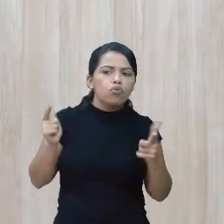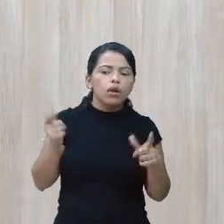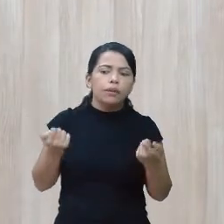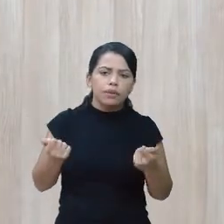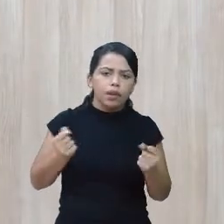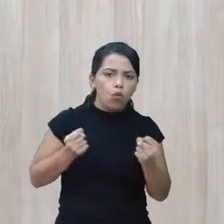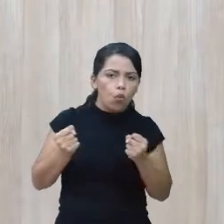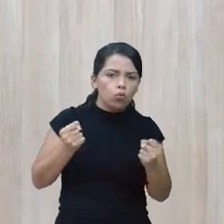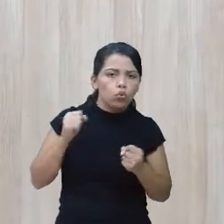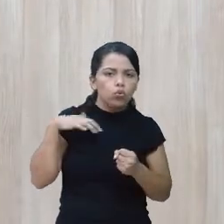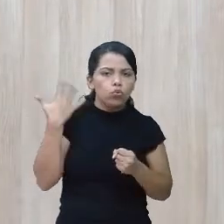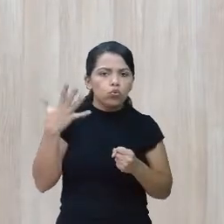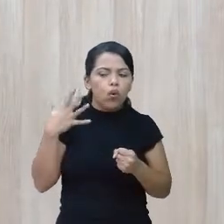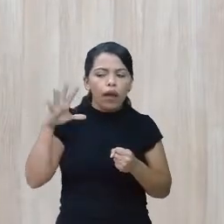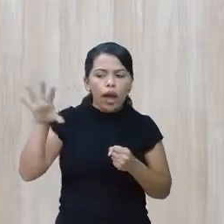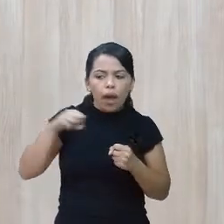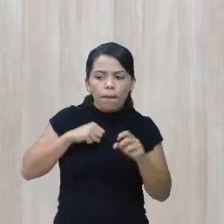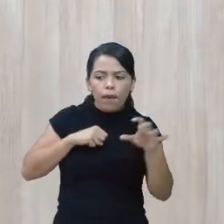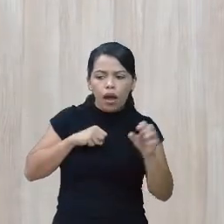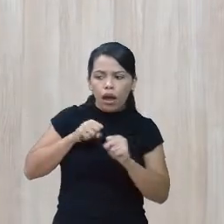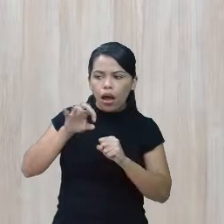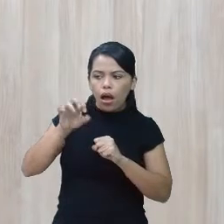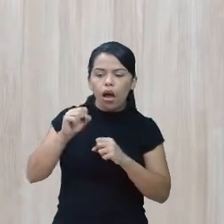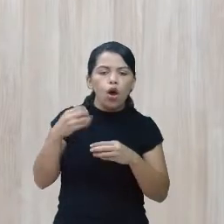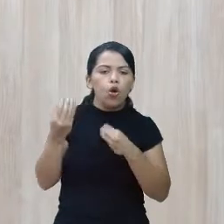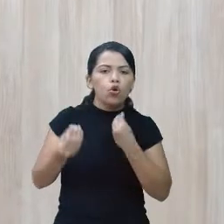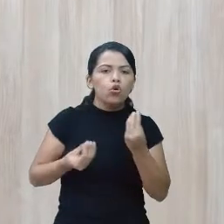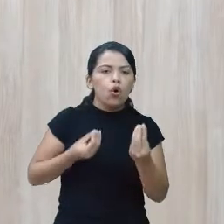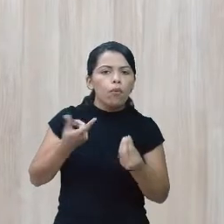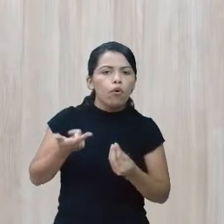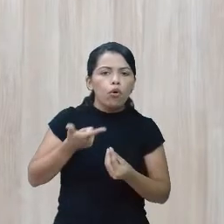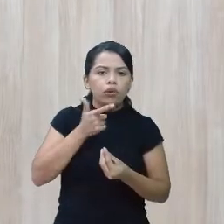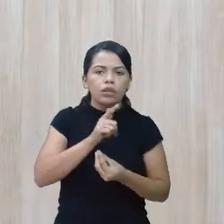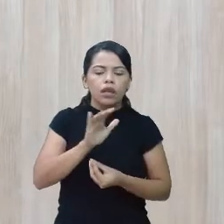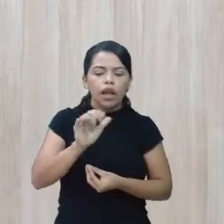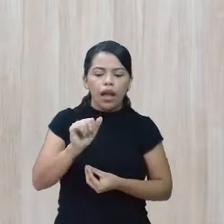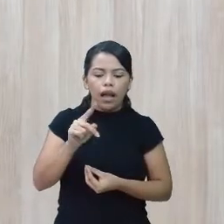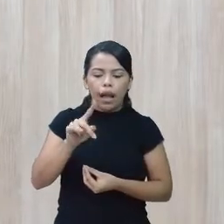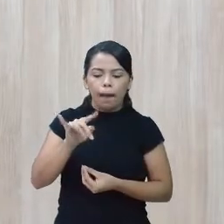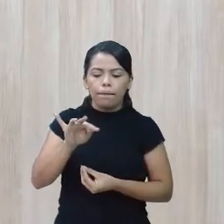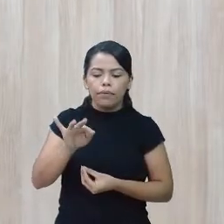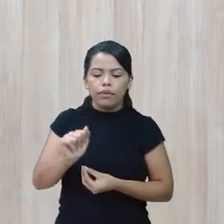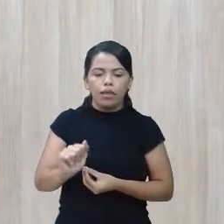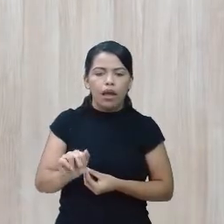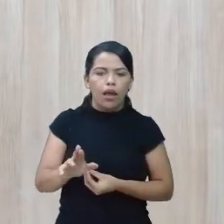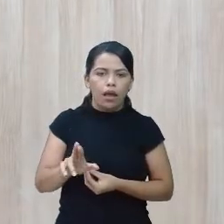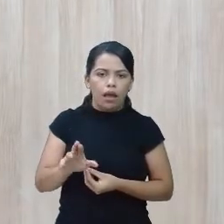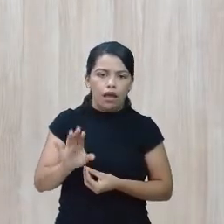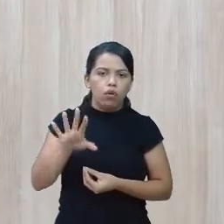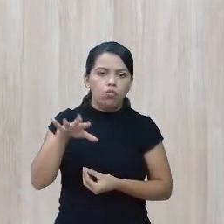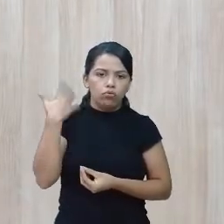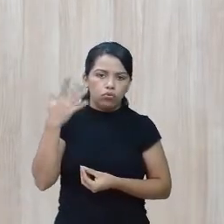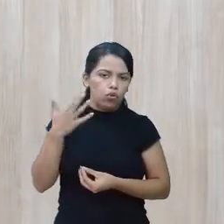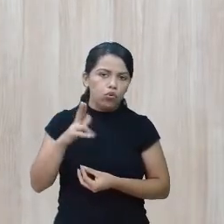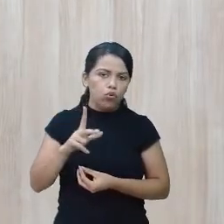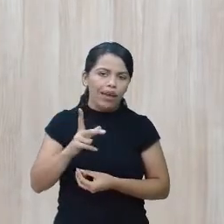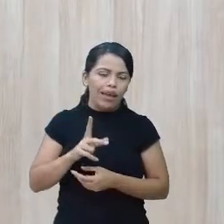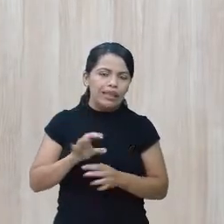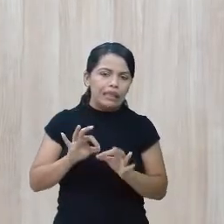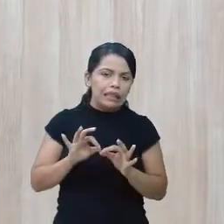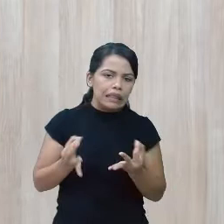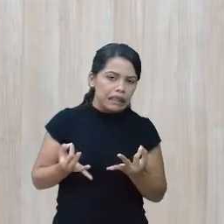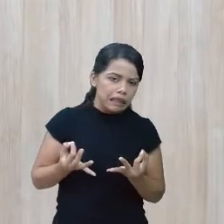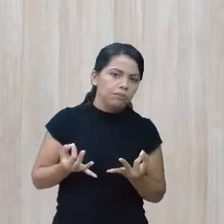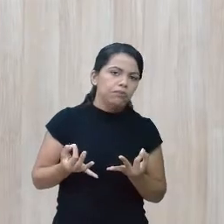a captação de som, não é uma coisa tão simples quanto, às vezes, os registros visuais